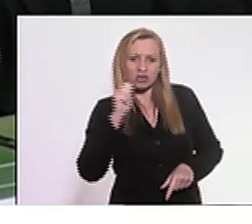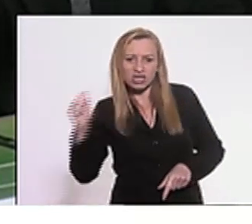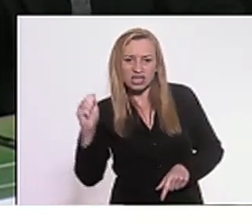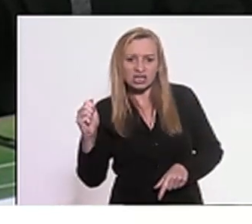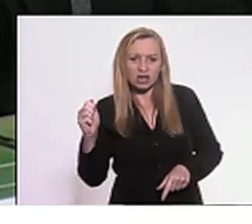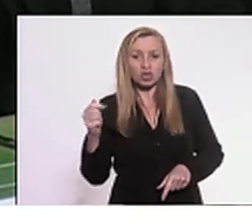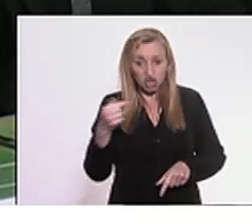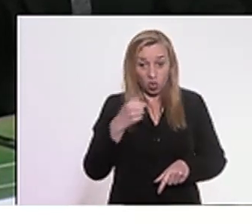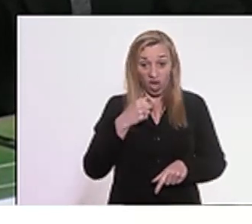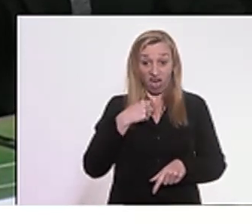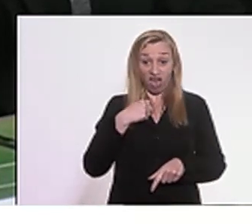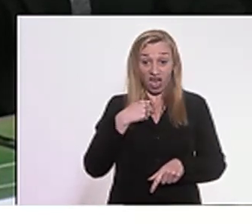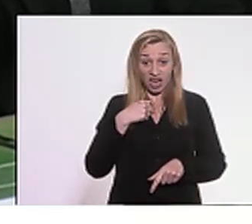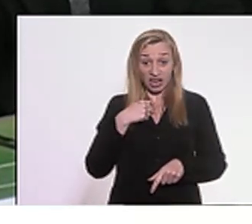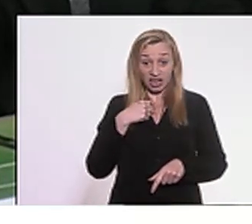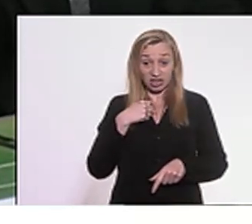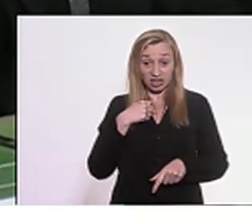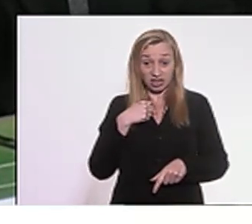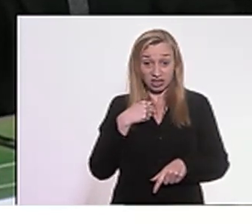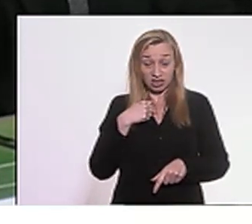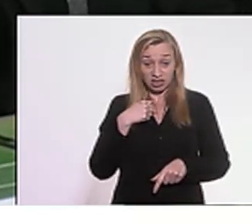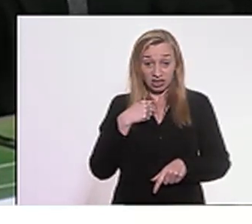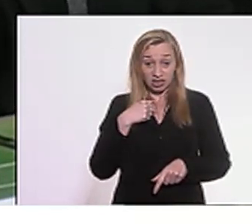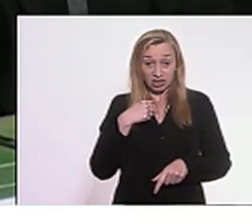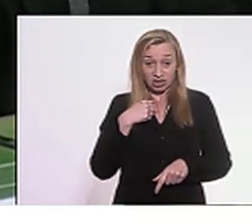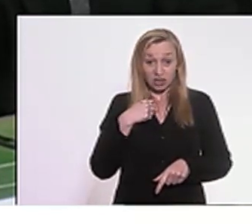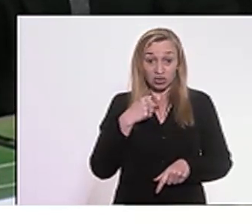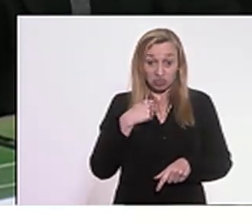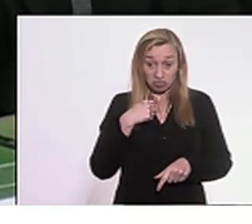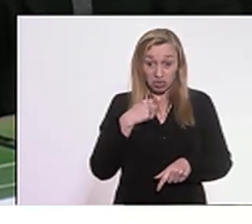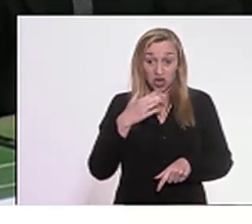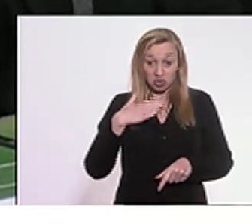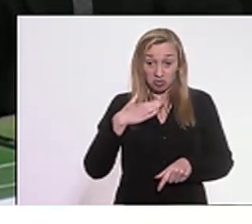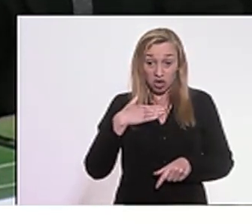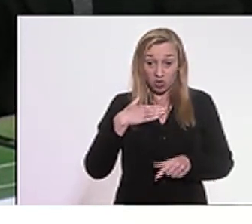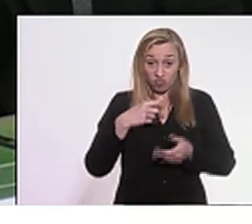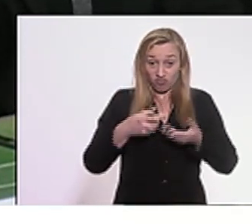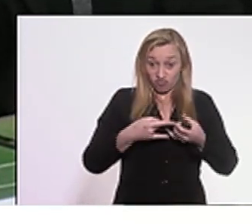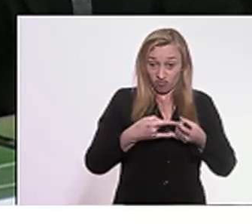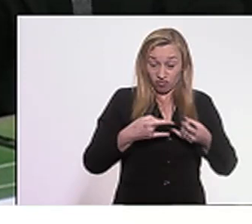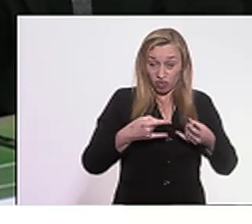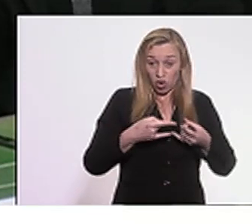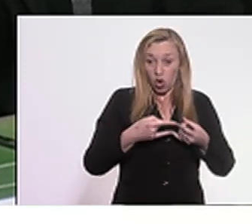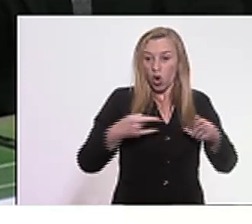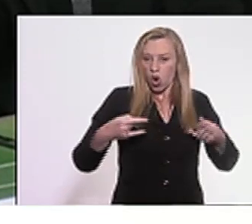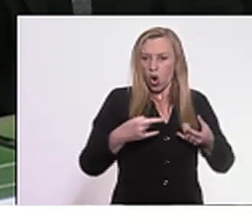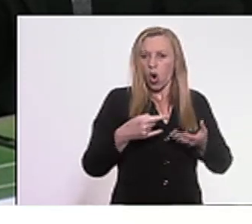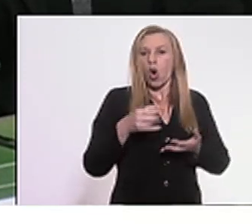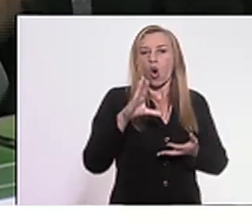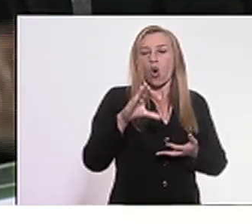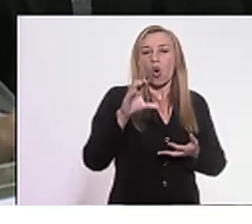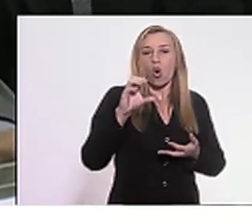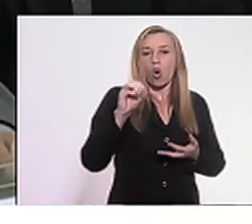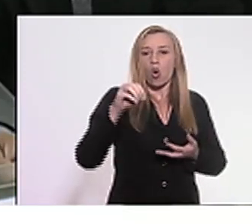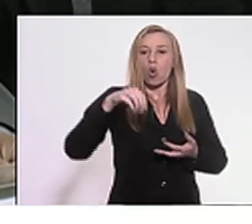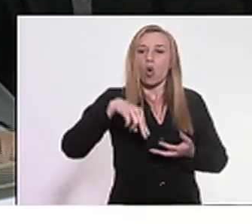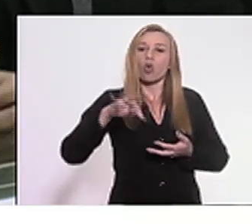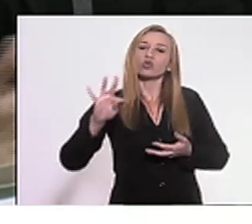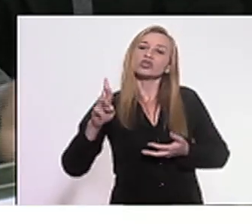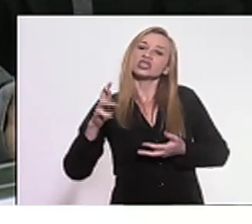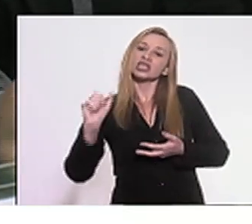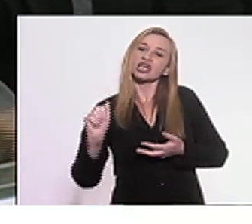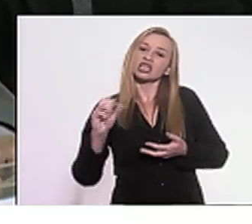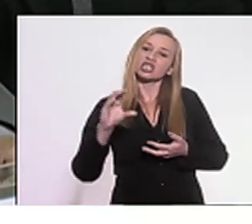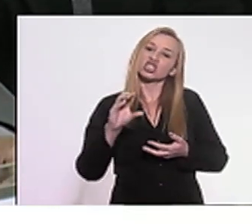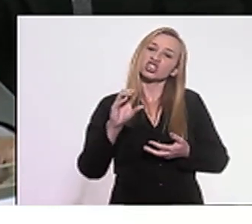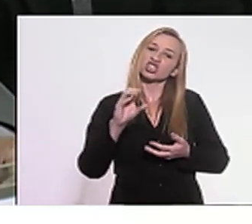era, credenciado, descontado no meu contra-cheque, me abandonou. A associação simplesmente me abandonou. Então eu não